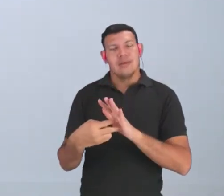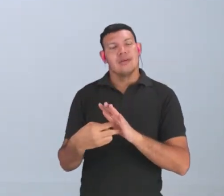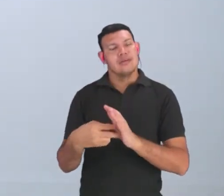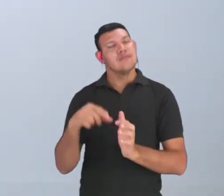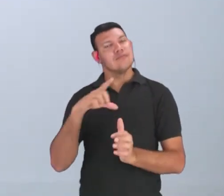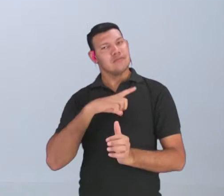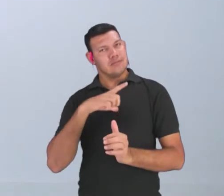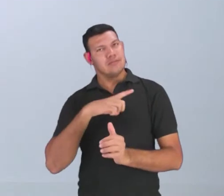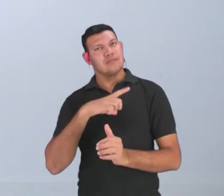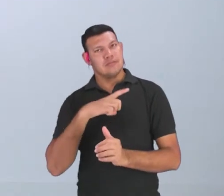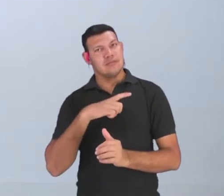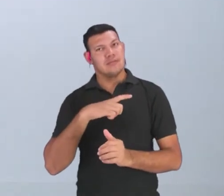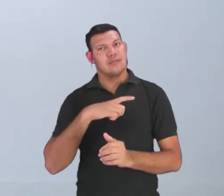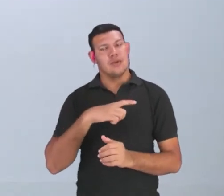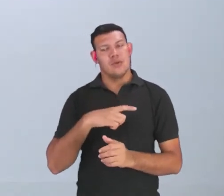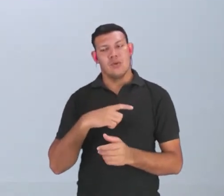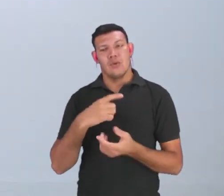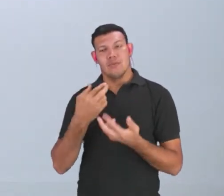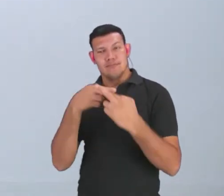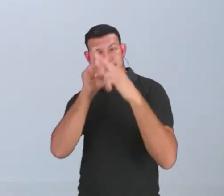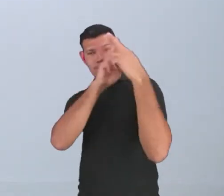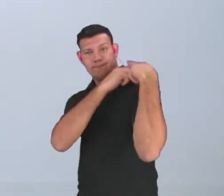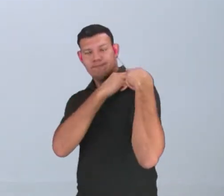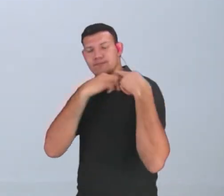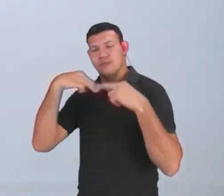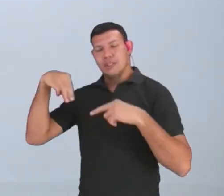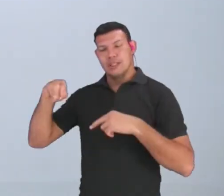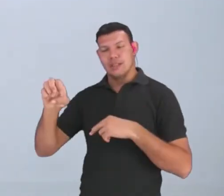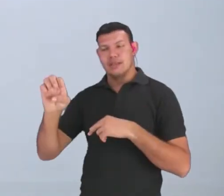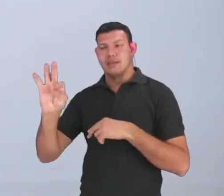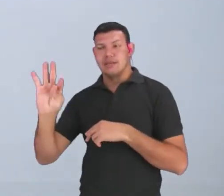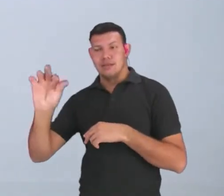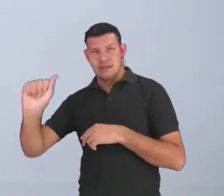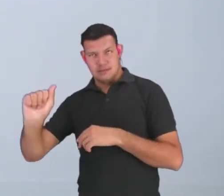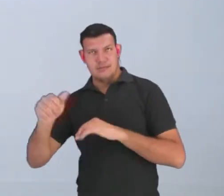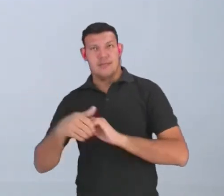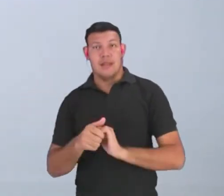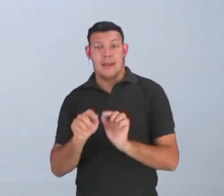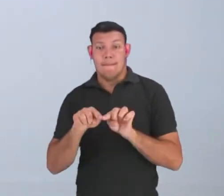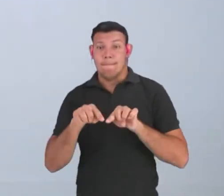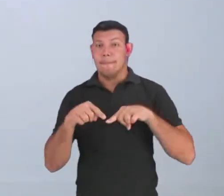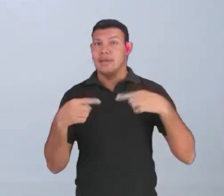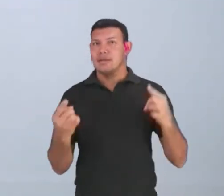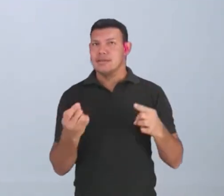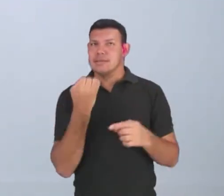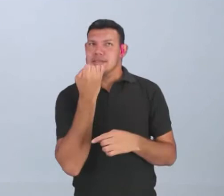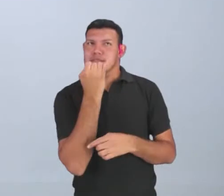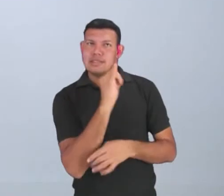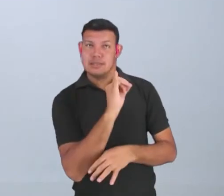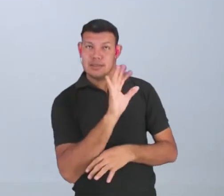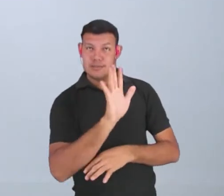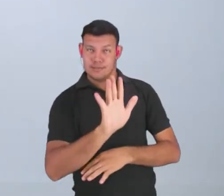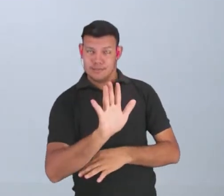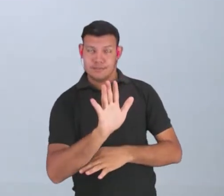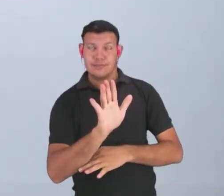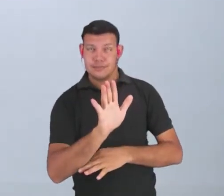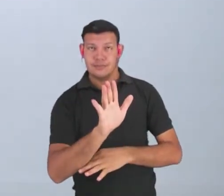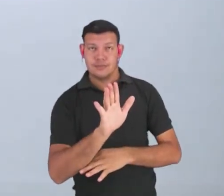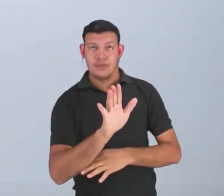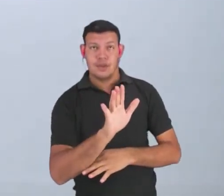ali diante de função metalinguística. Mas, se houver uma